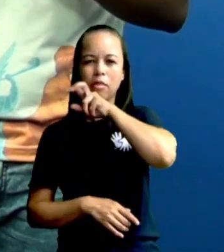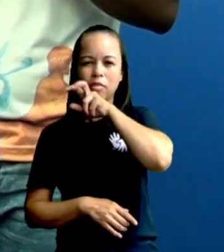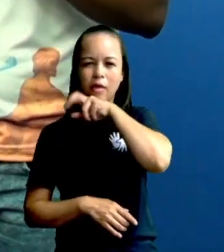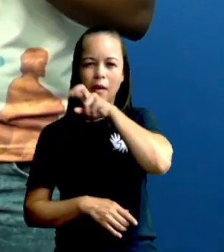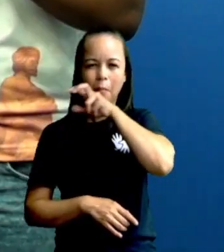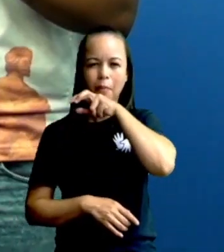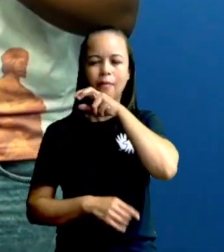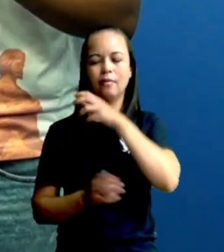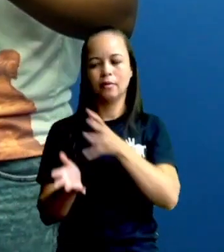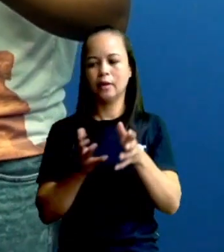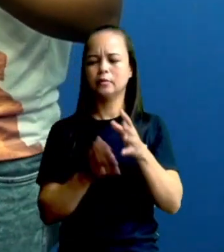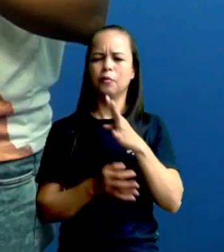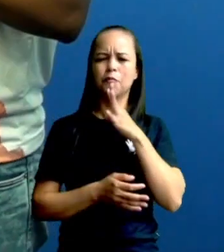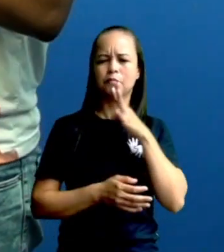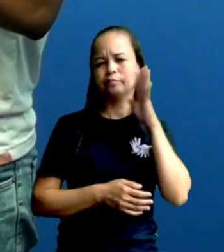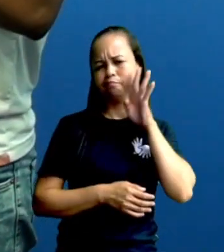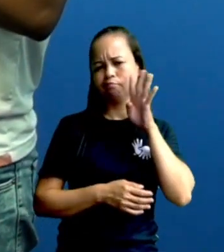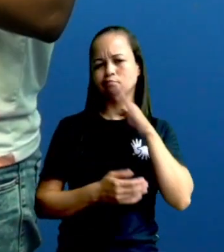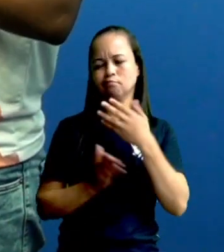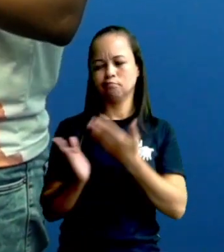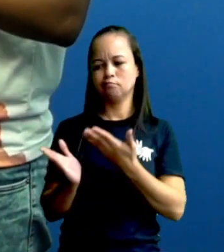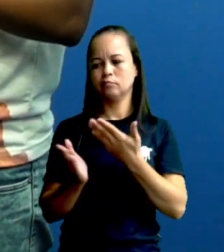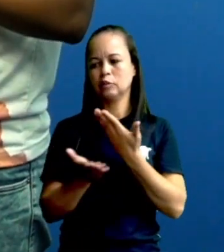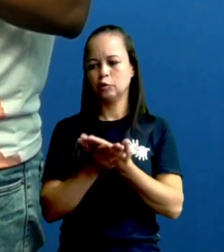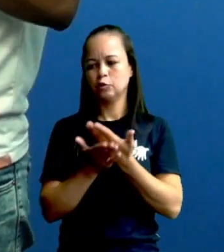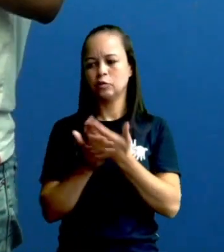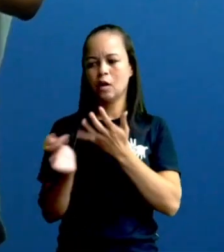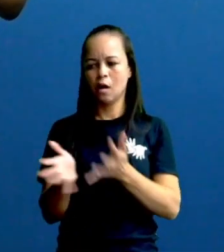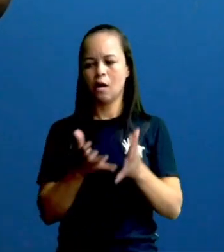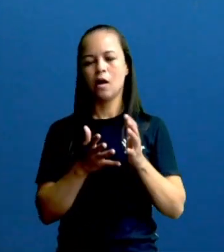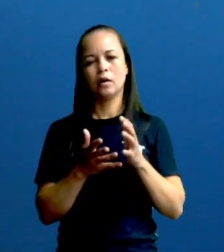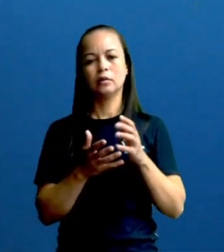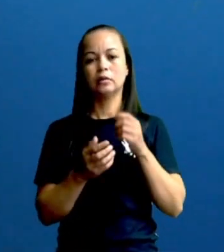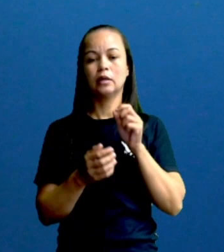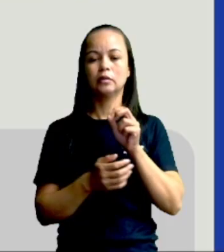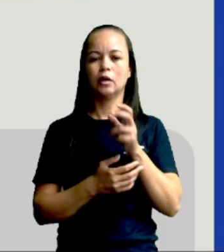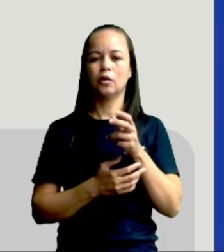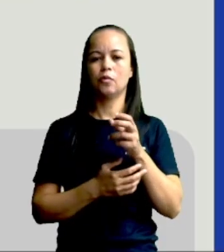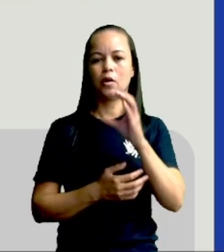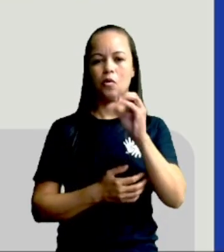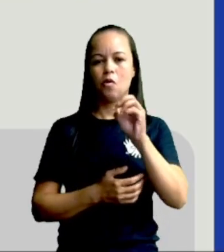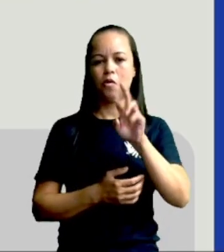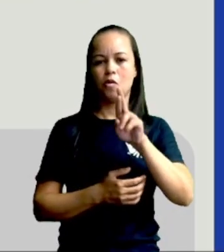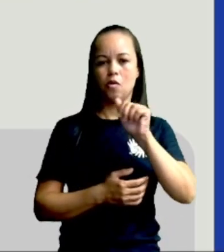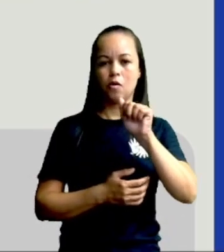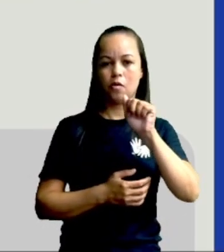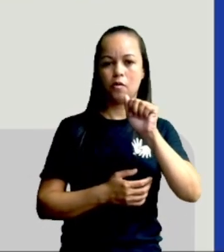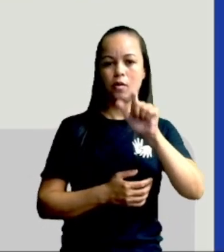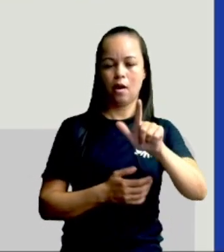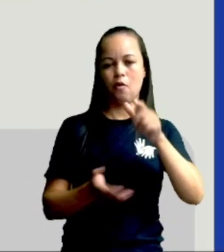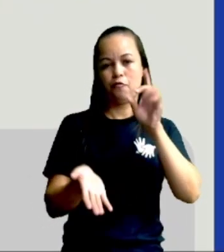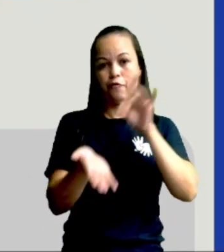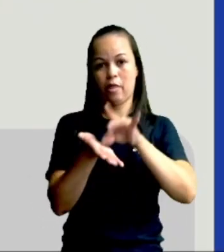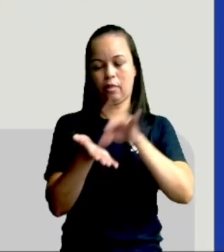se conhecer. As cobras mais comuns no Brasil são a coral verdadeira, a cascavel, que tem essa sua